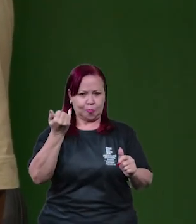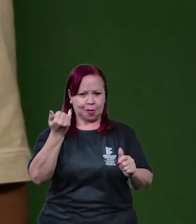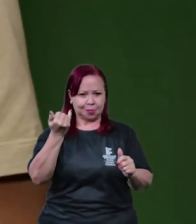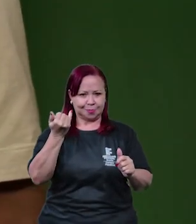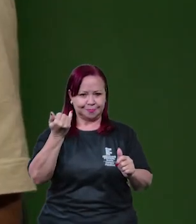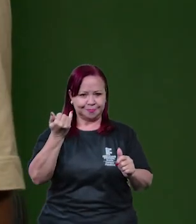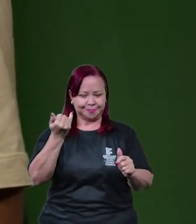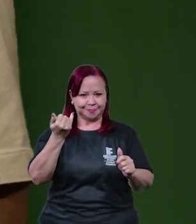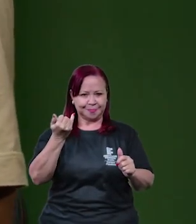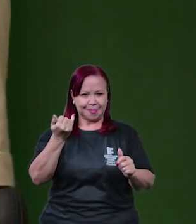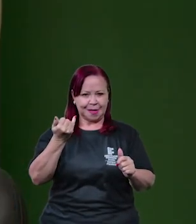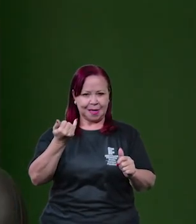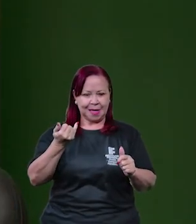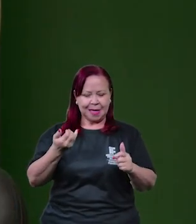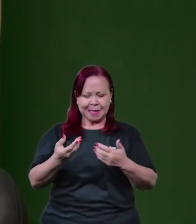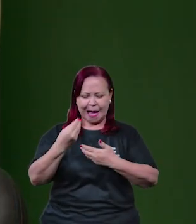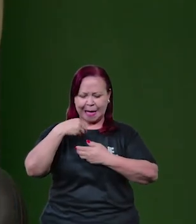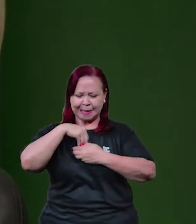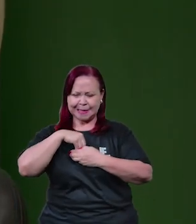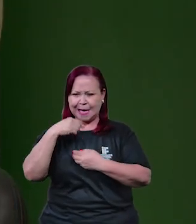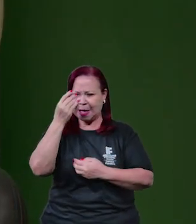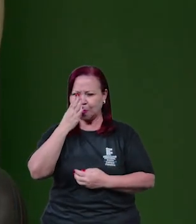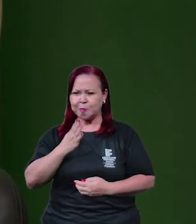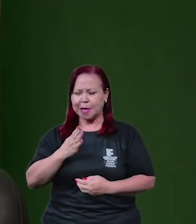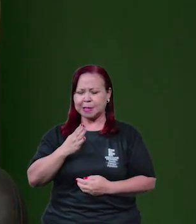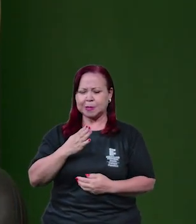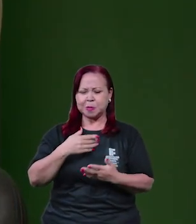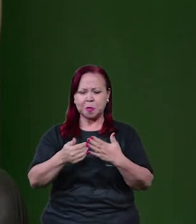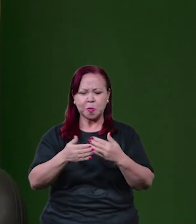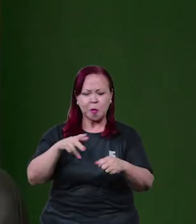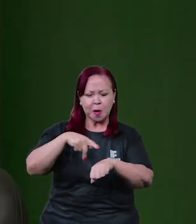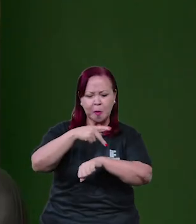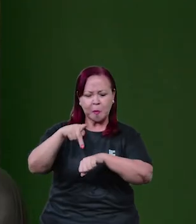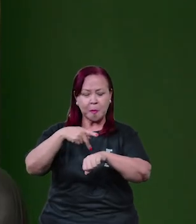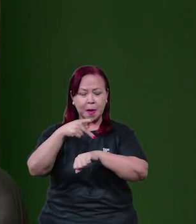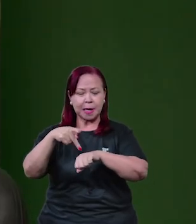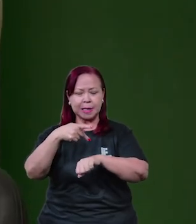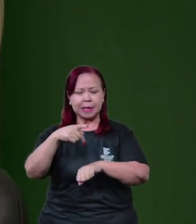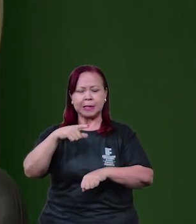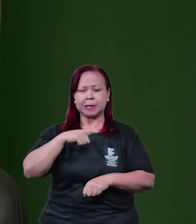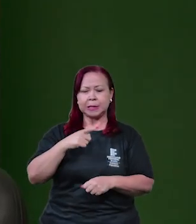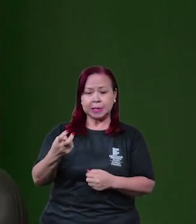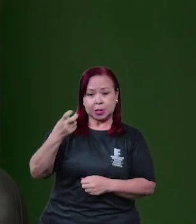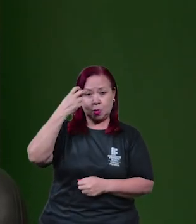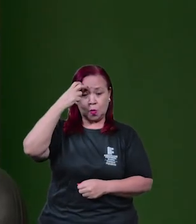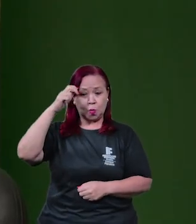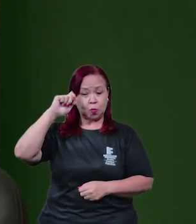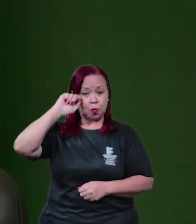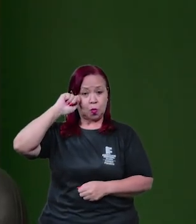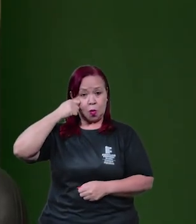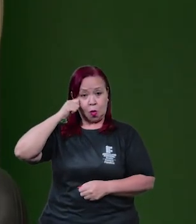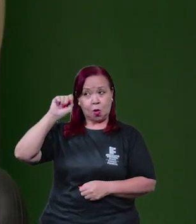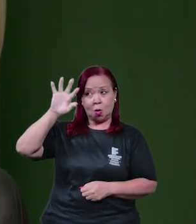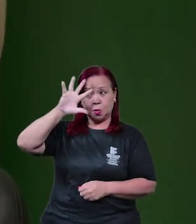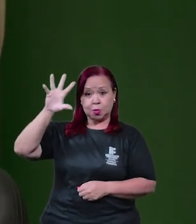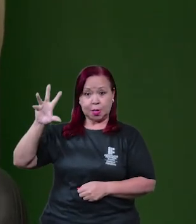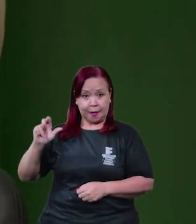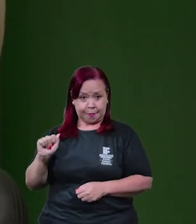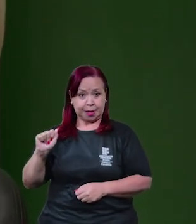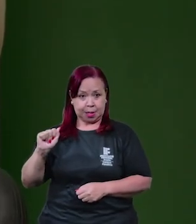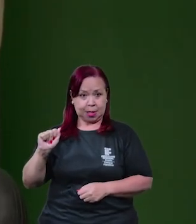que está aqui embrenhada no Brasil, assim como em qualquer país que tem uma cultura afrodiaspórica, como nós,